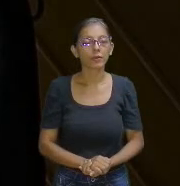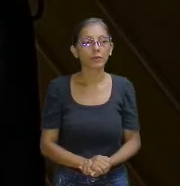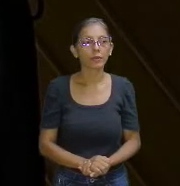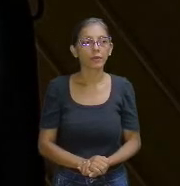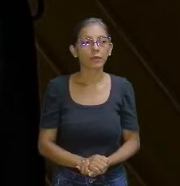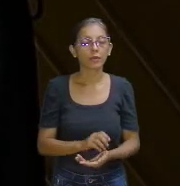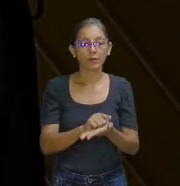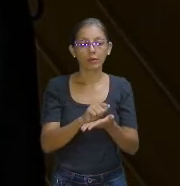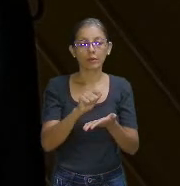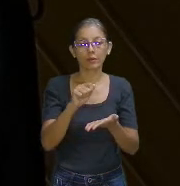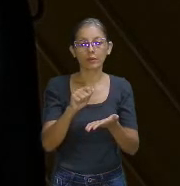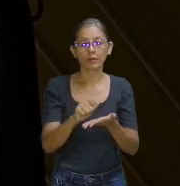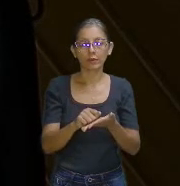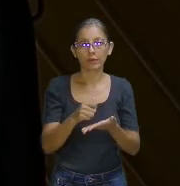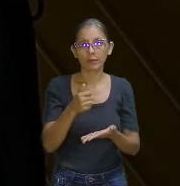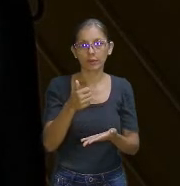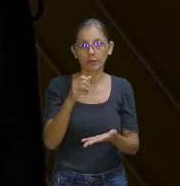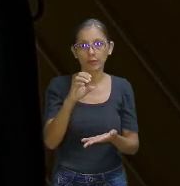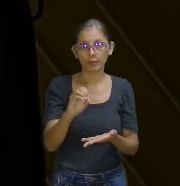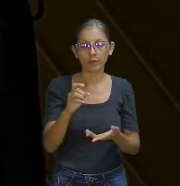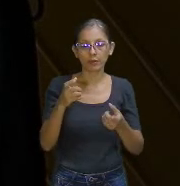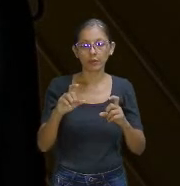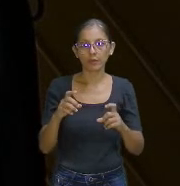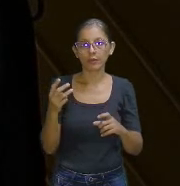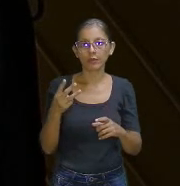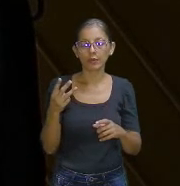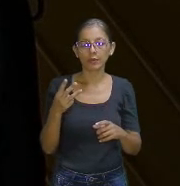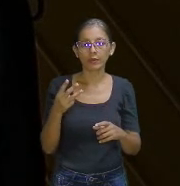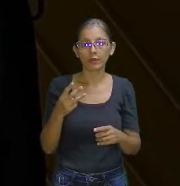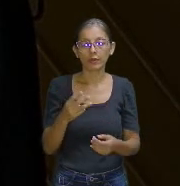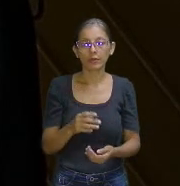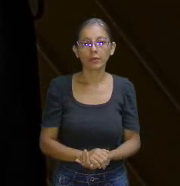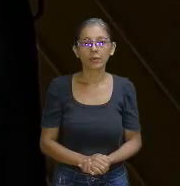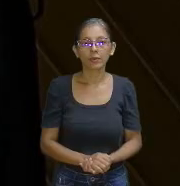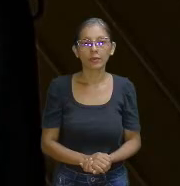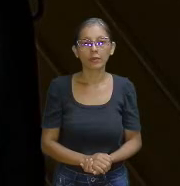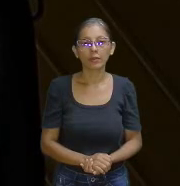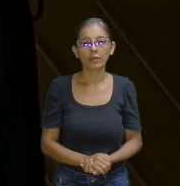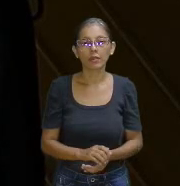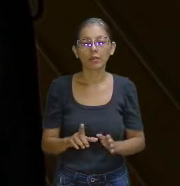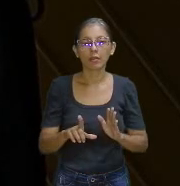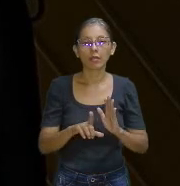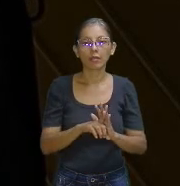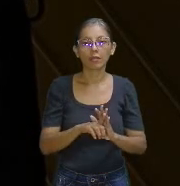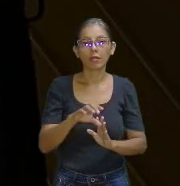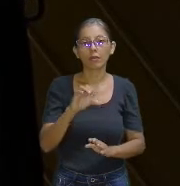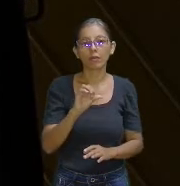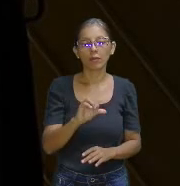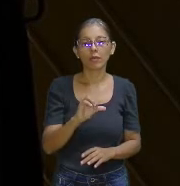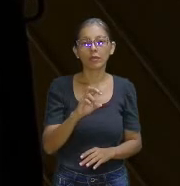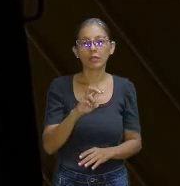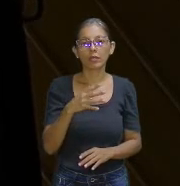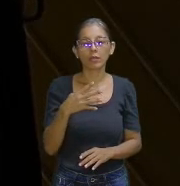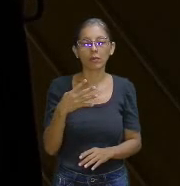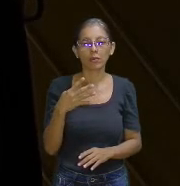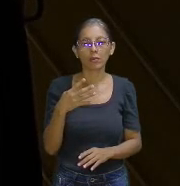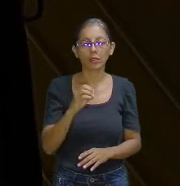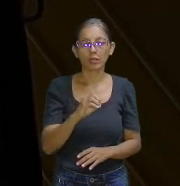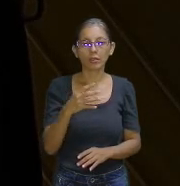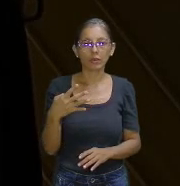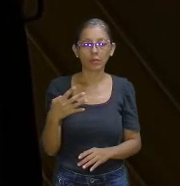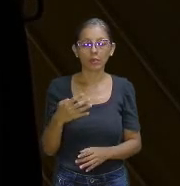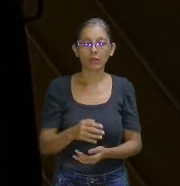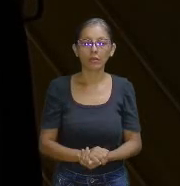o artigo 10, parágrafo 3º da Lei 9.504/97, estabelece que nas eleições proporcionais, cada partido